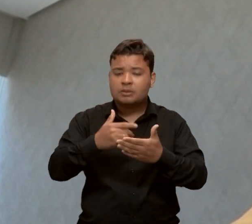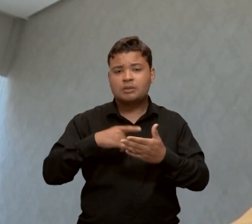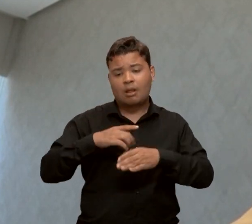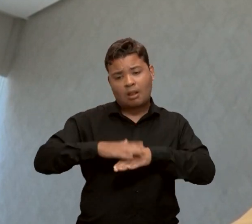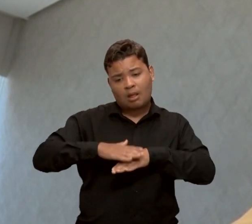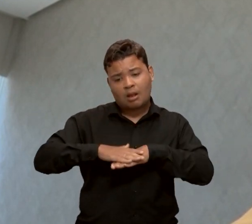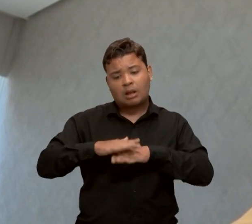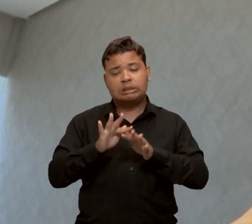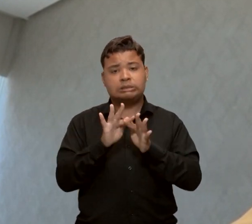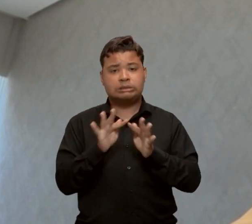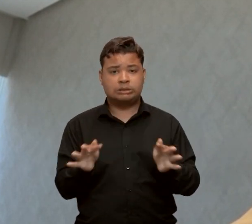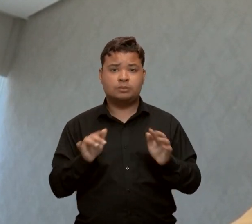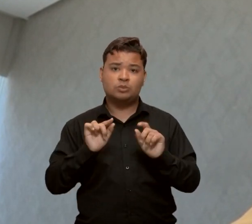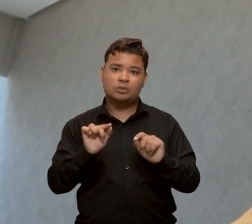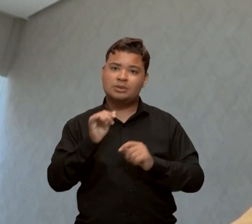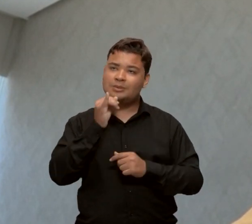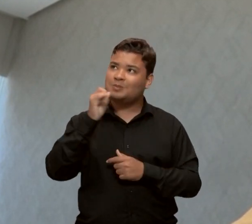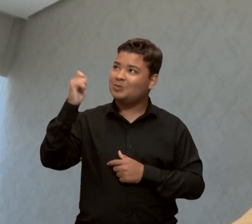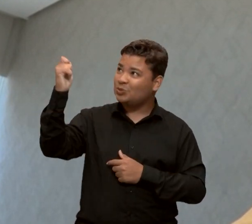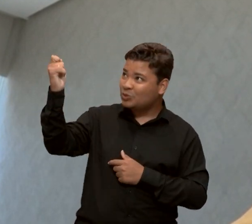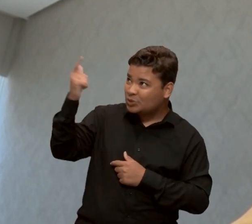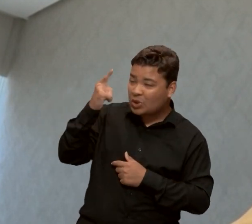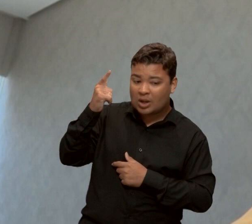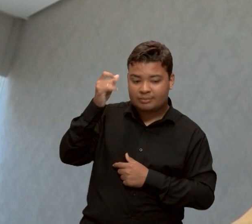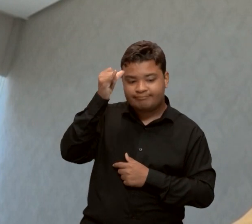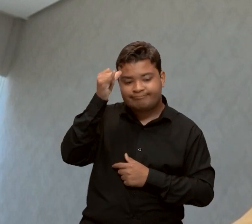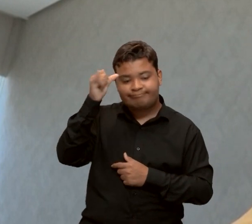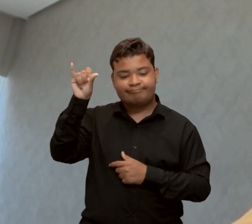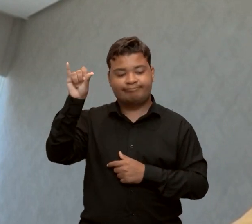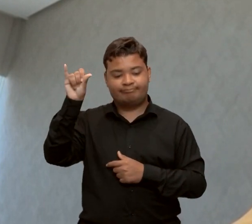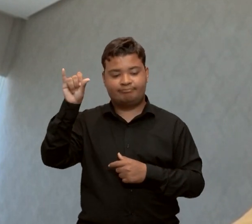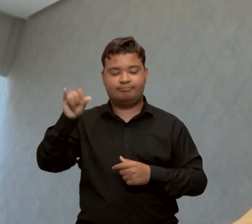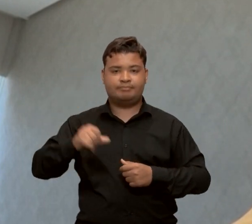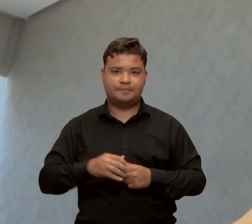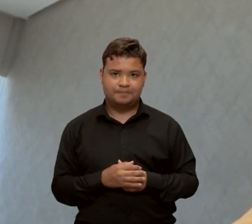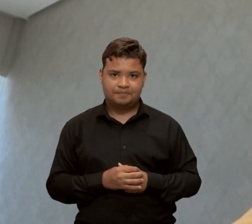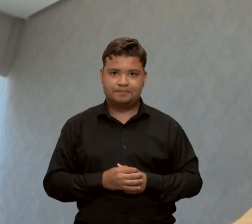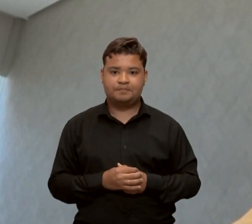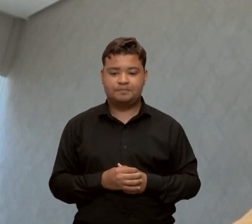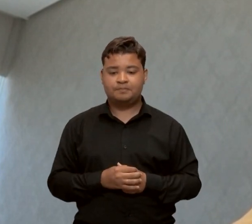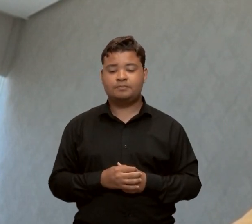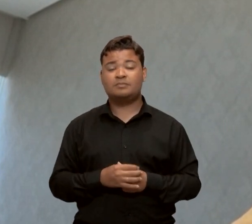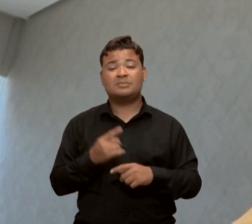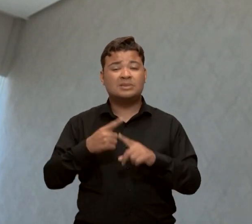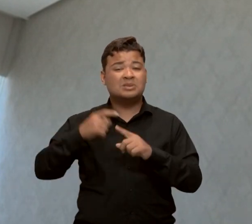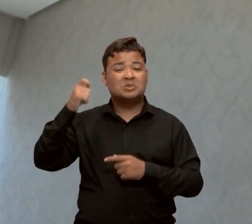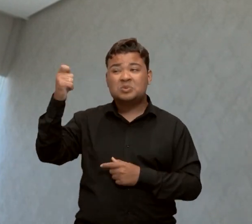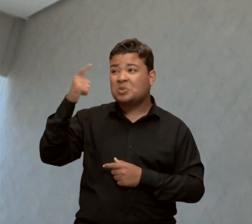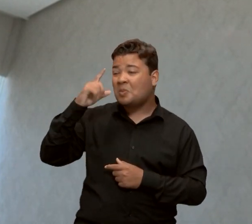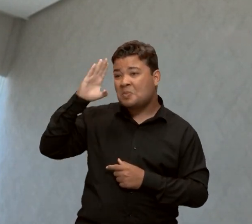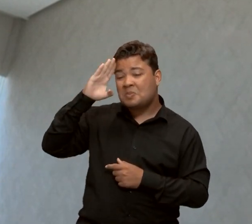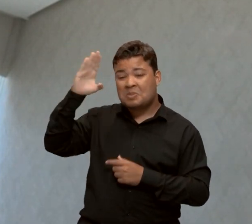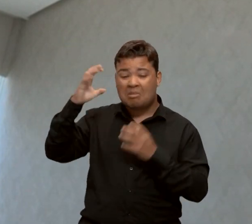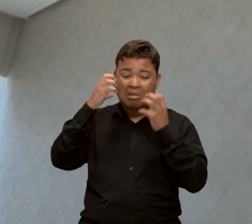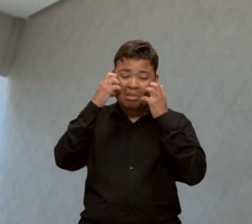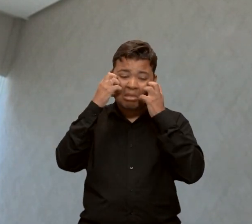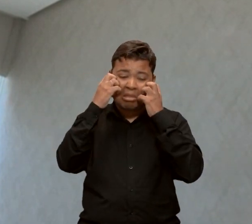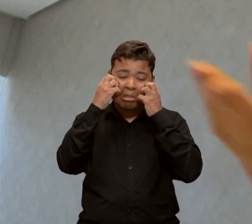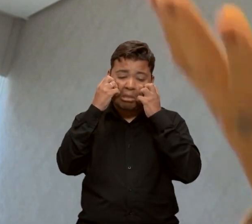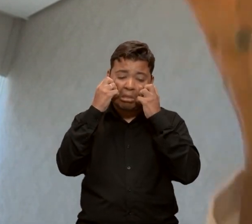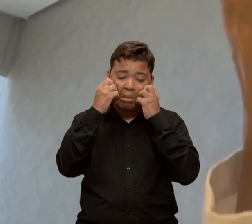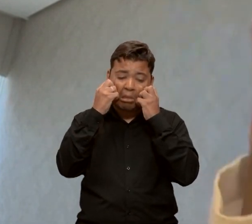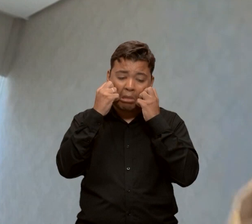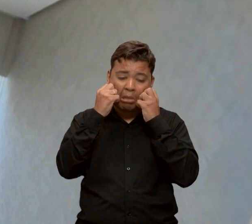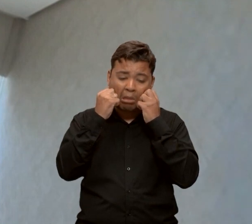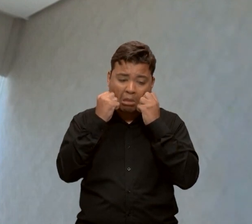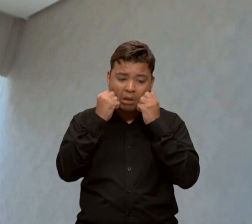simples é não tomar sol, né? A exposição solar é a maior causadora, então nós temos o envelhecimento extrínseco, que é